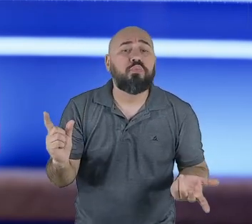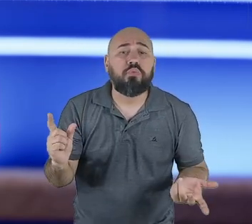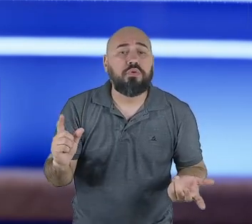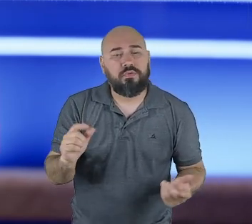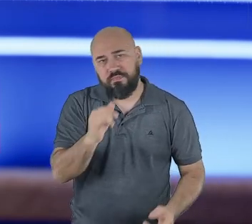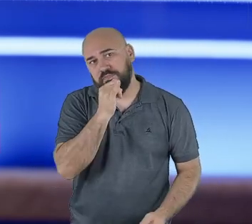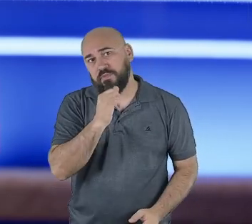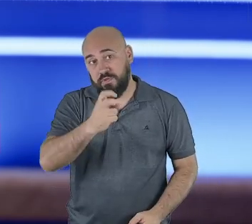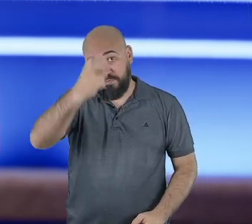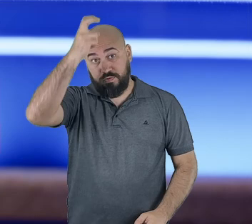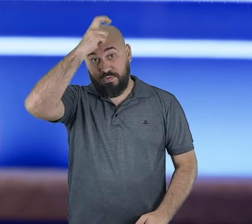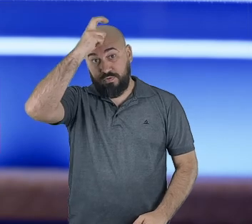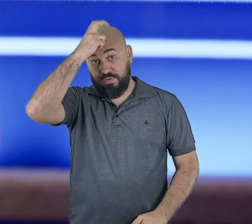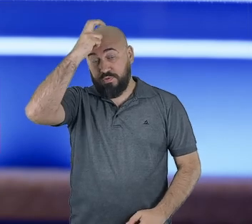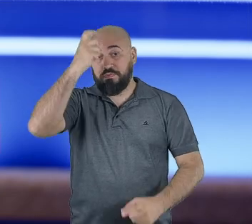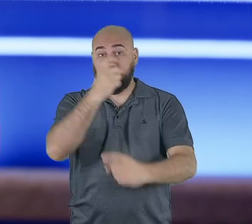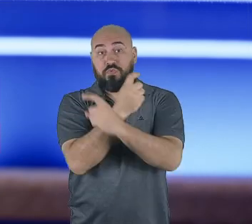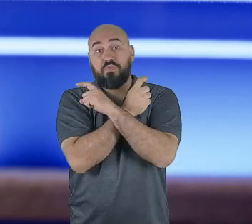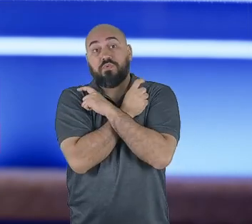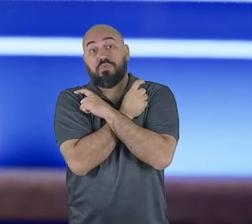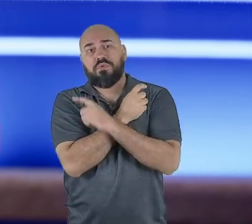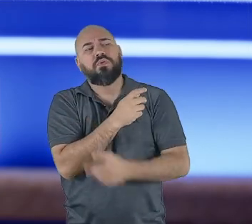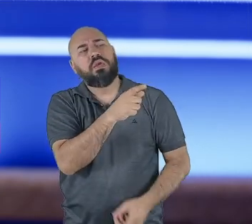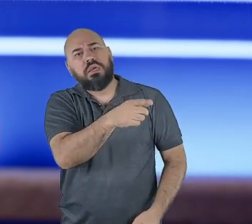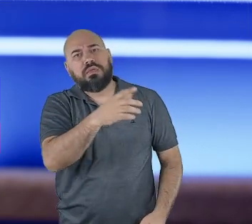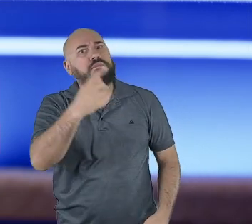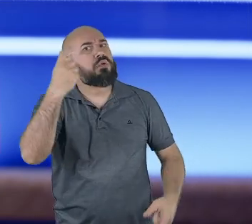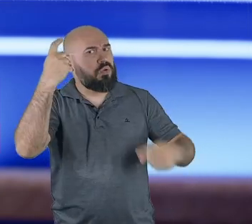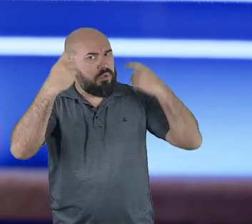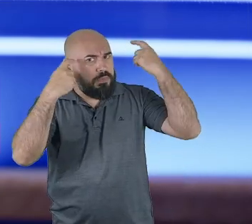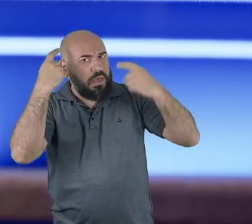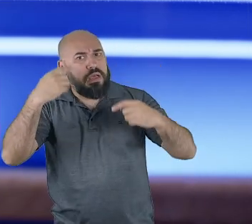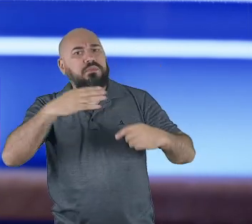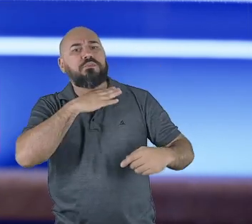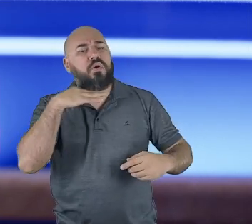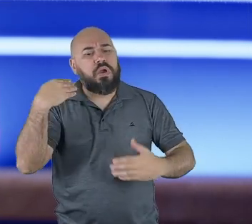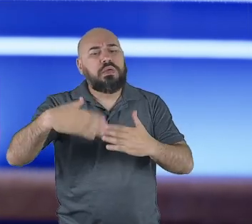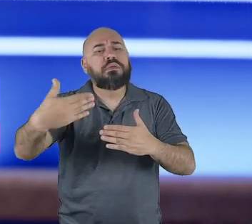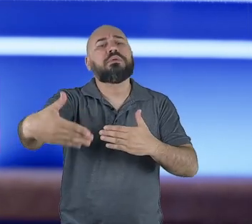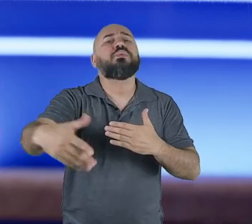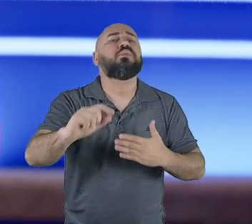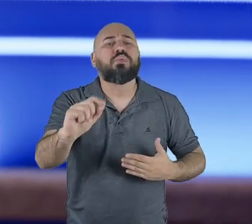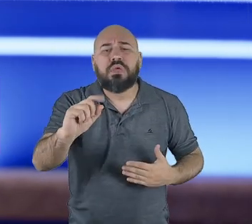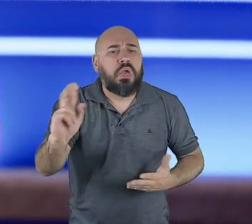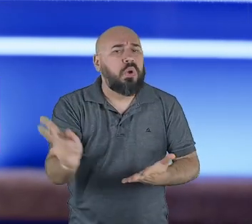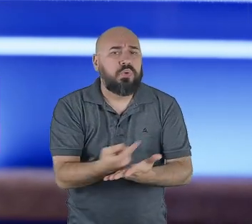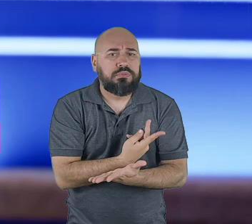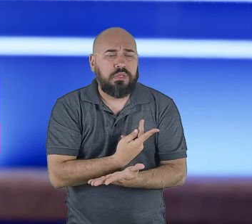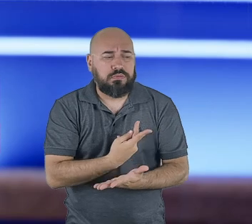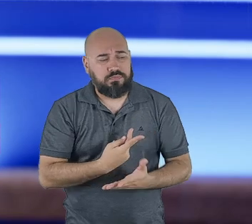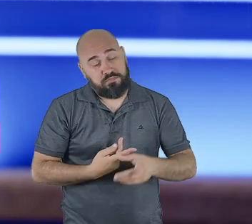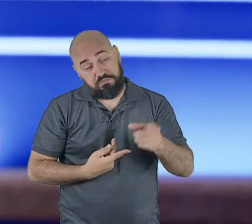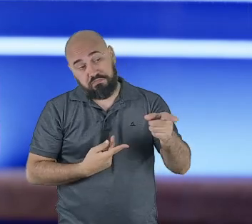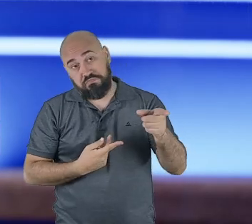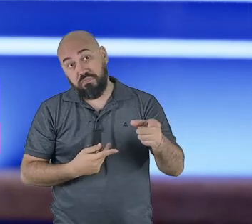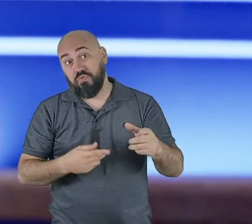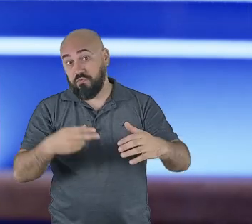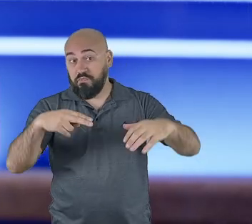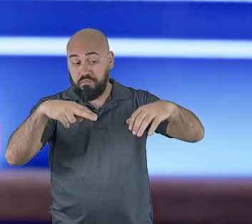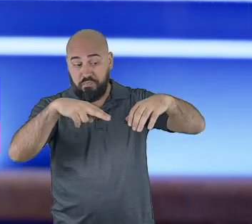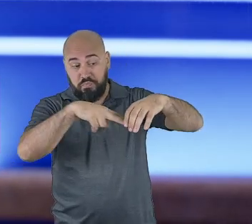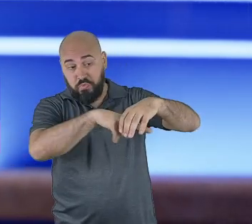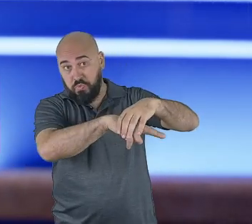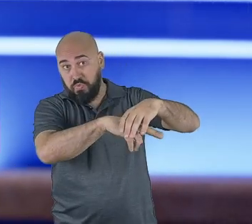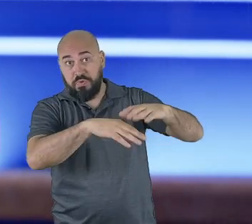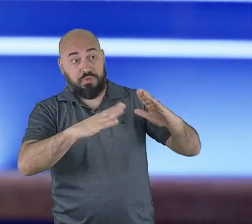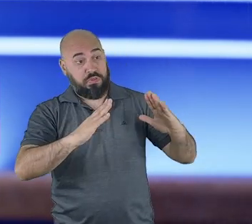com a eternidade. É por isso que eles mumificavam corpos. Eles construíam enormes túmulos dentro